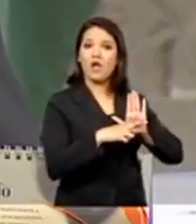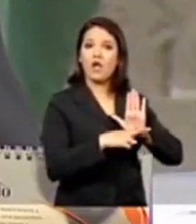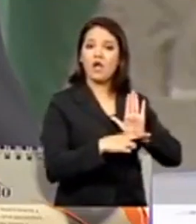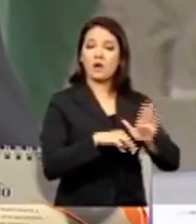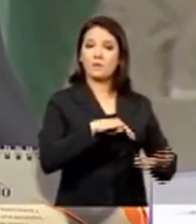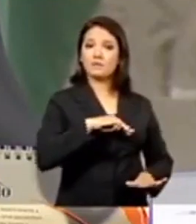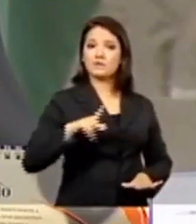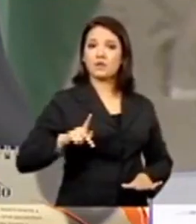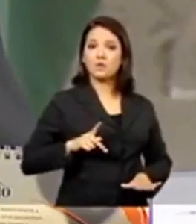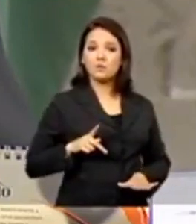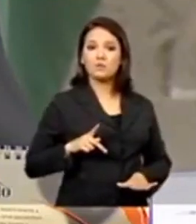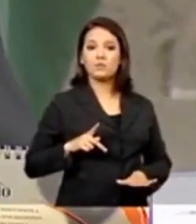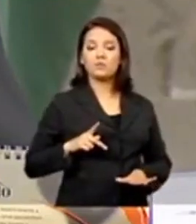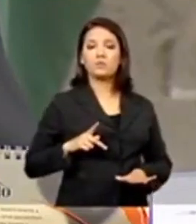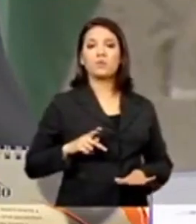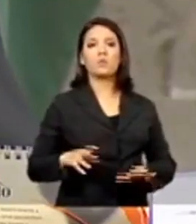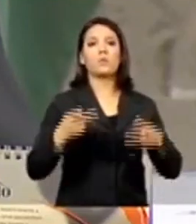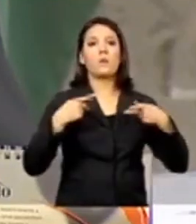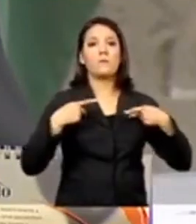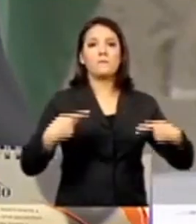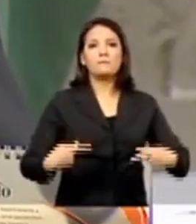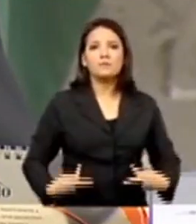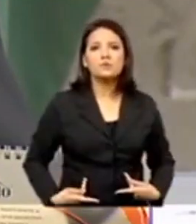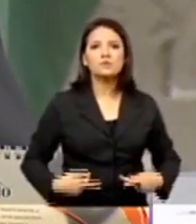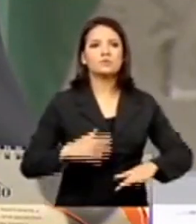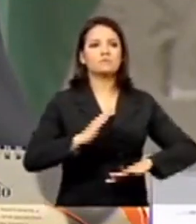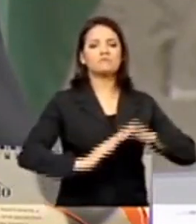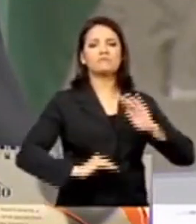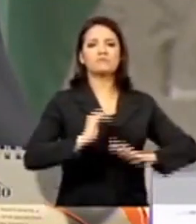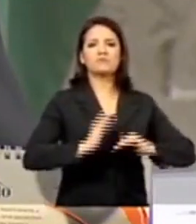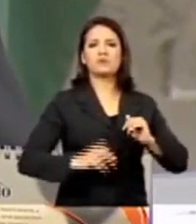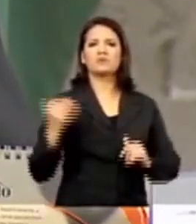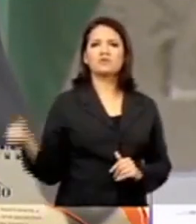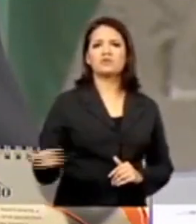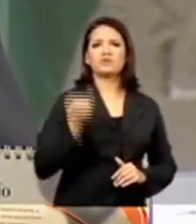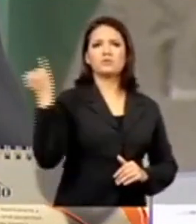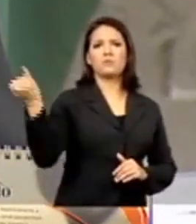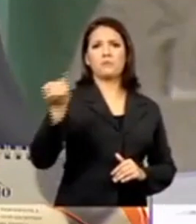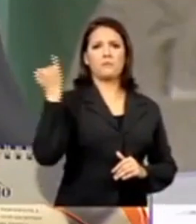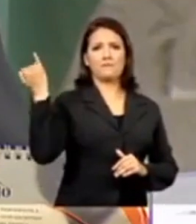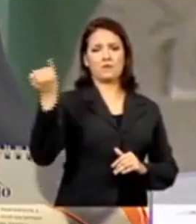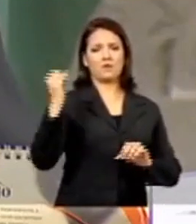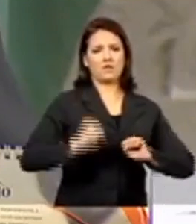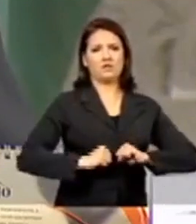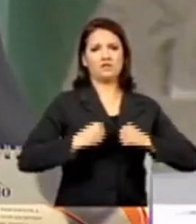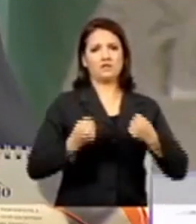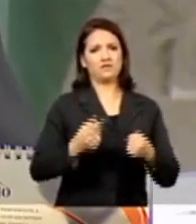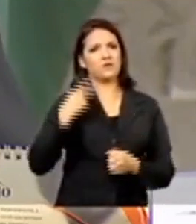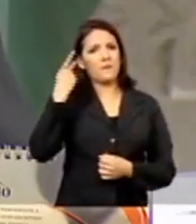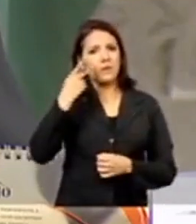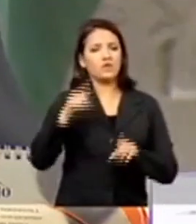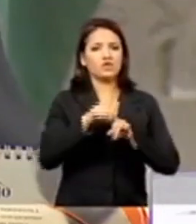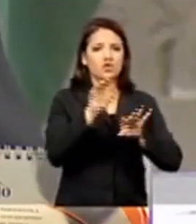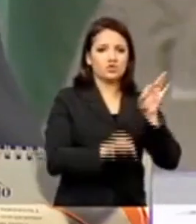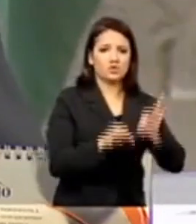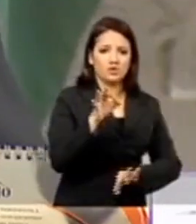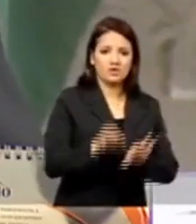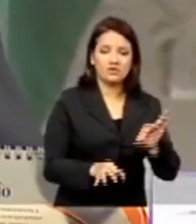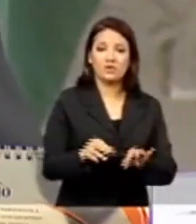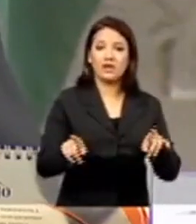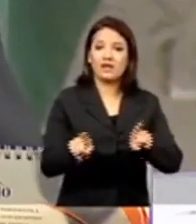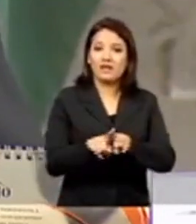de inquestionável eminência político-jurídica e deferiu-lhe os meios necessários à